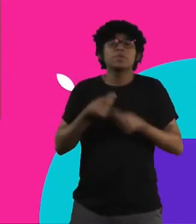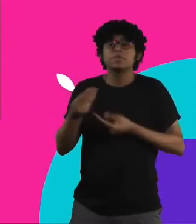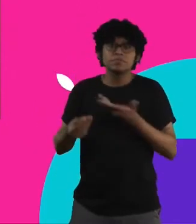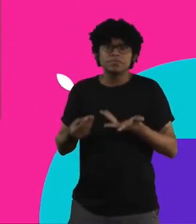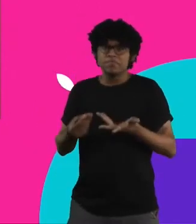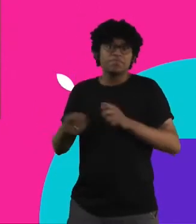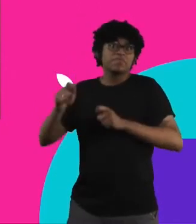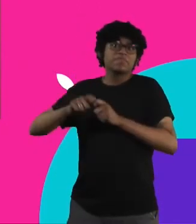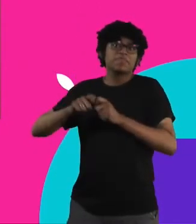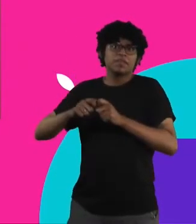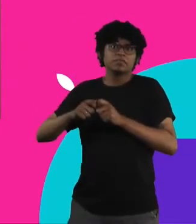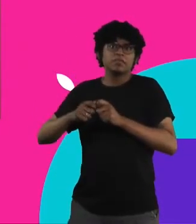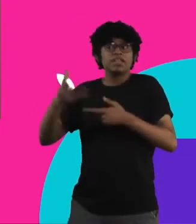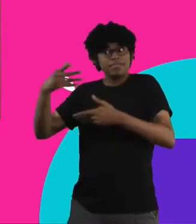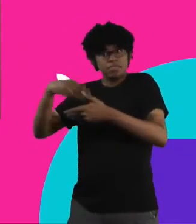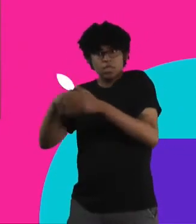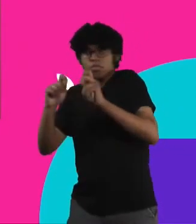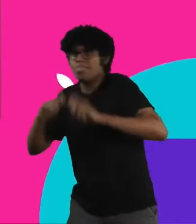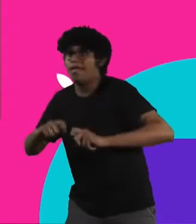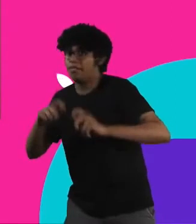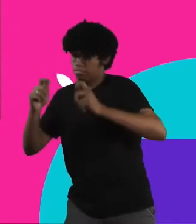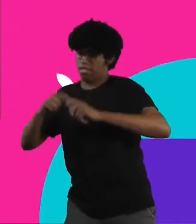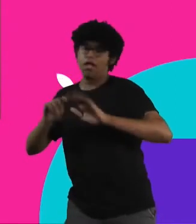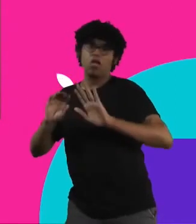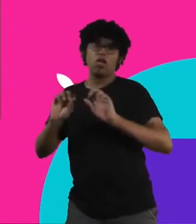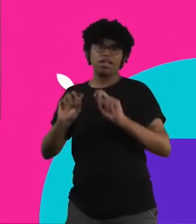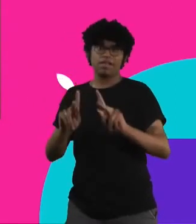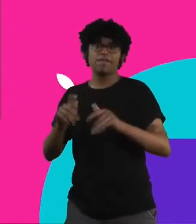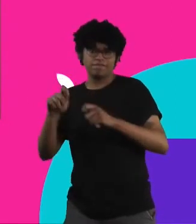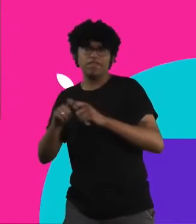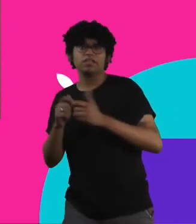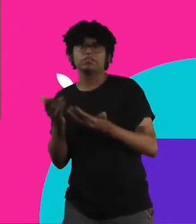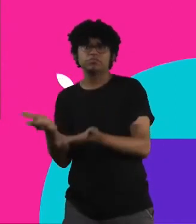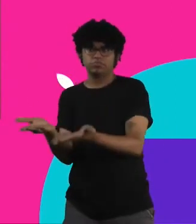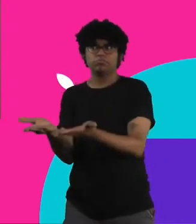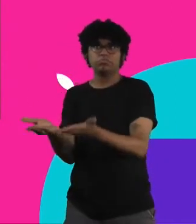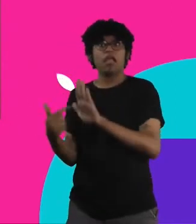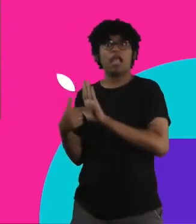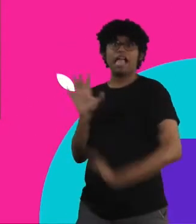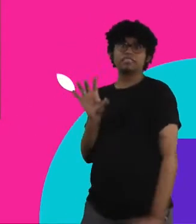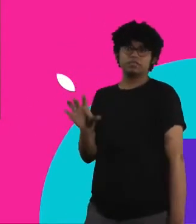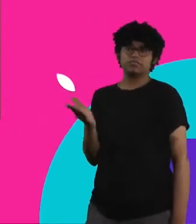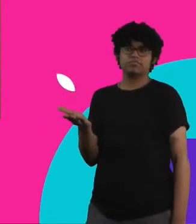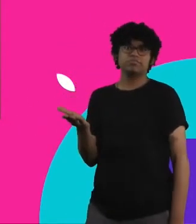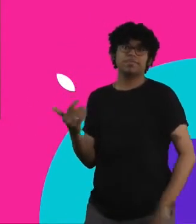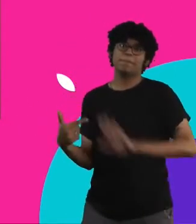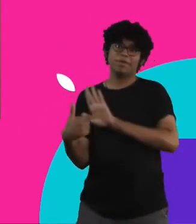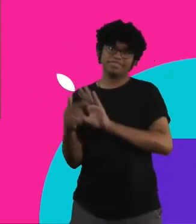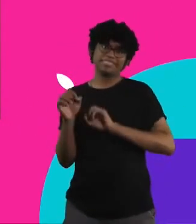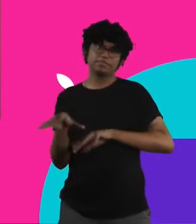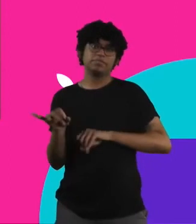como fazer dentro das possibilidades, né? Dentro do que se é possível. E eu acho que existe um mito, né?